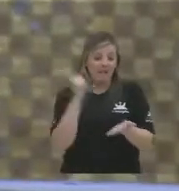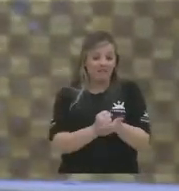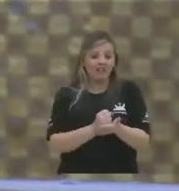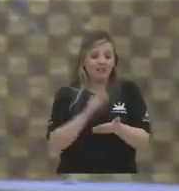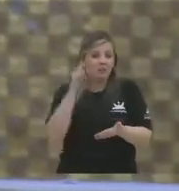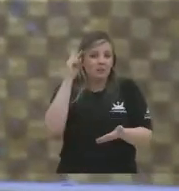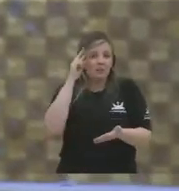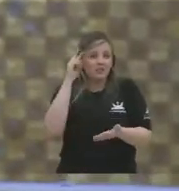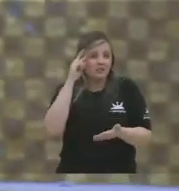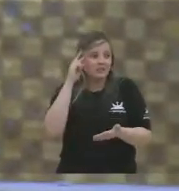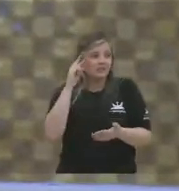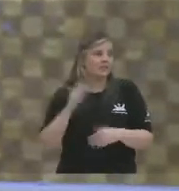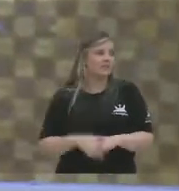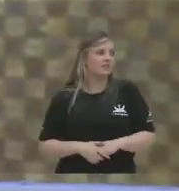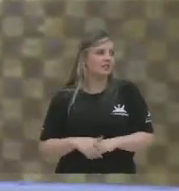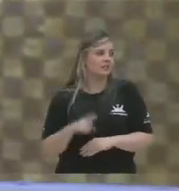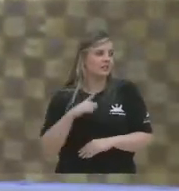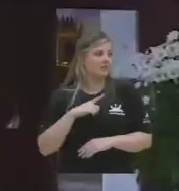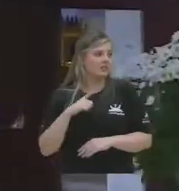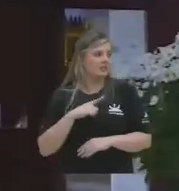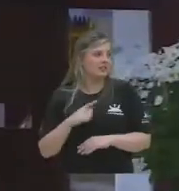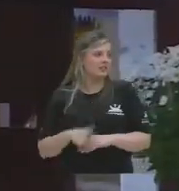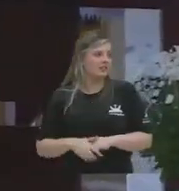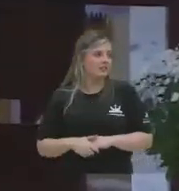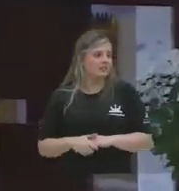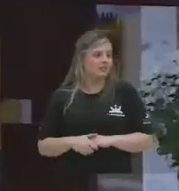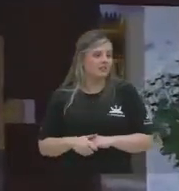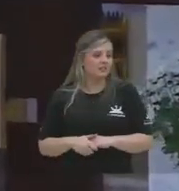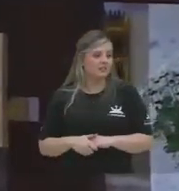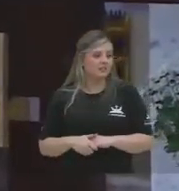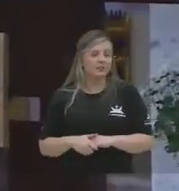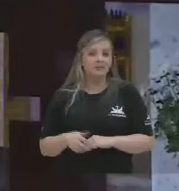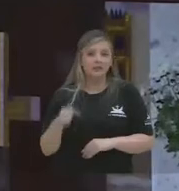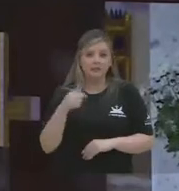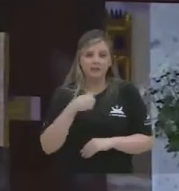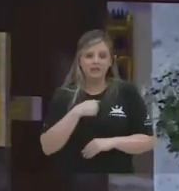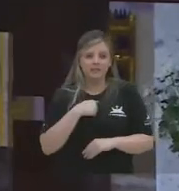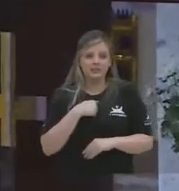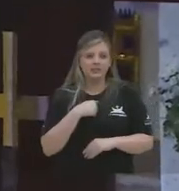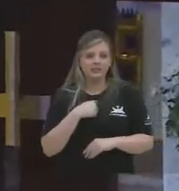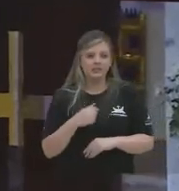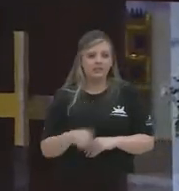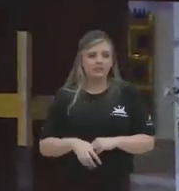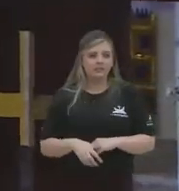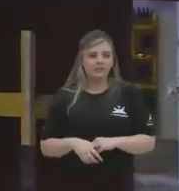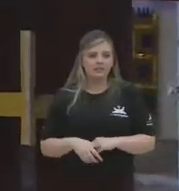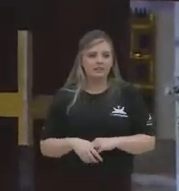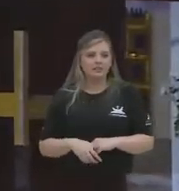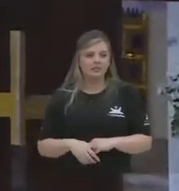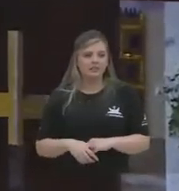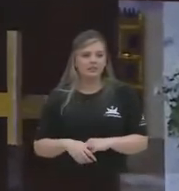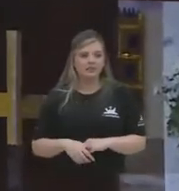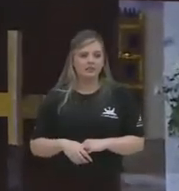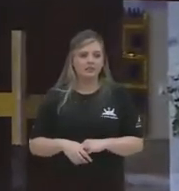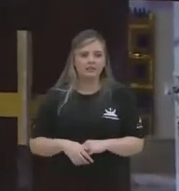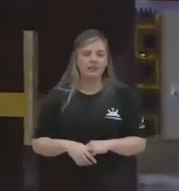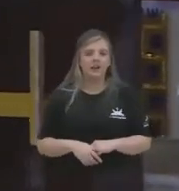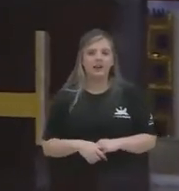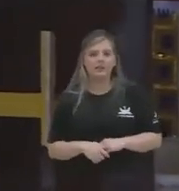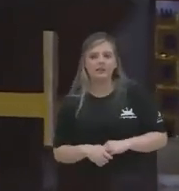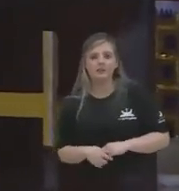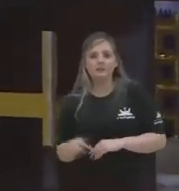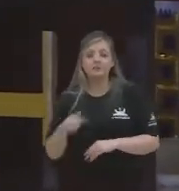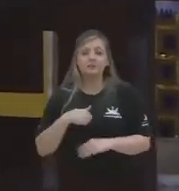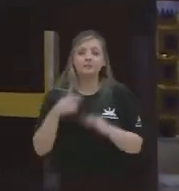teve. Olha aqui, ó, eu de fato, quando escuto algumas coisas que se